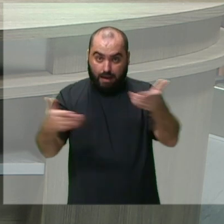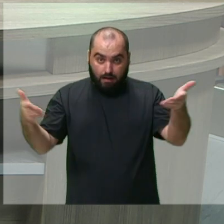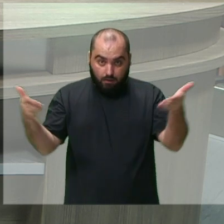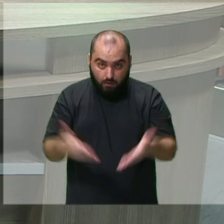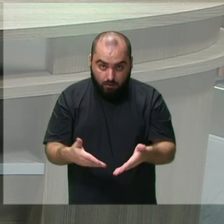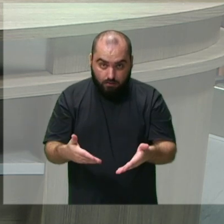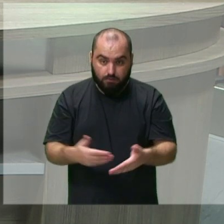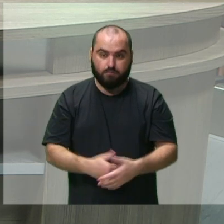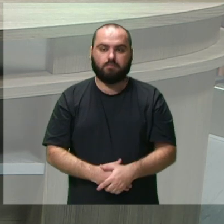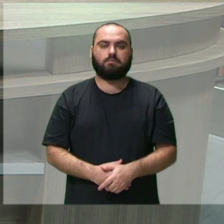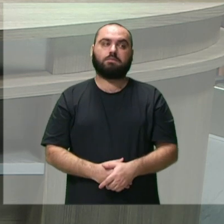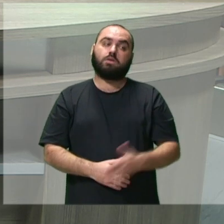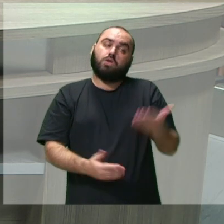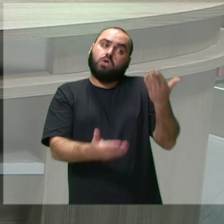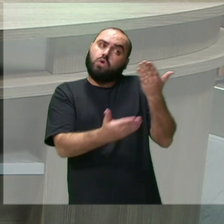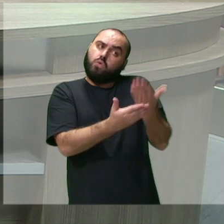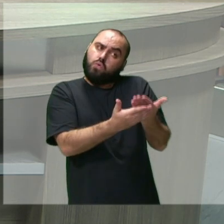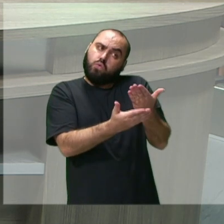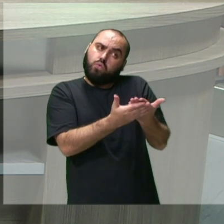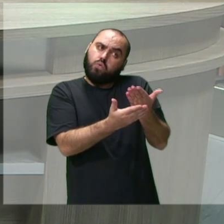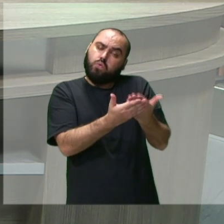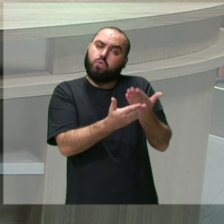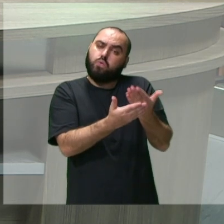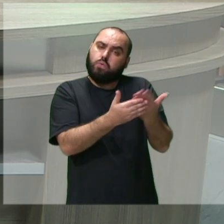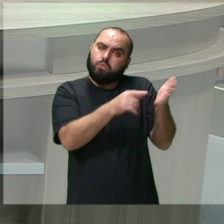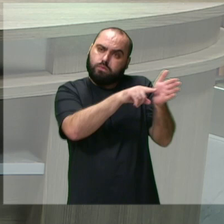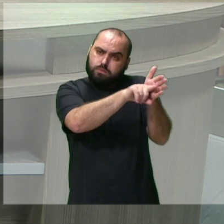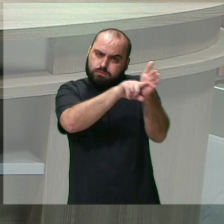assim. Estou em estudo, estou